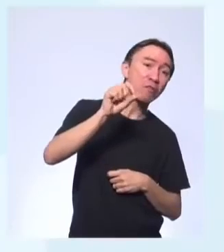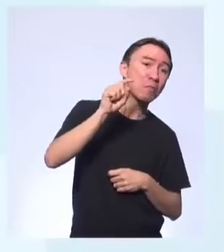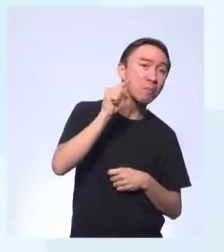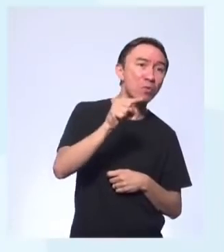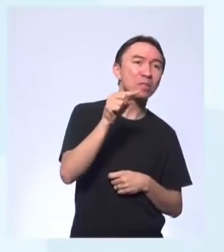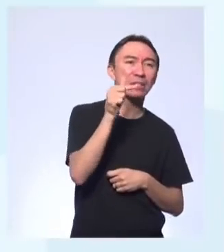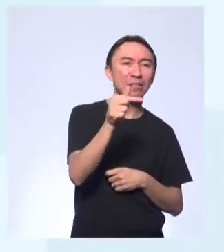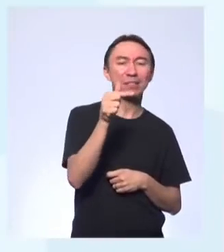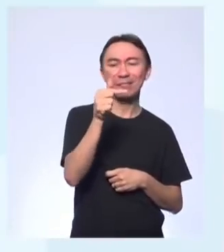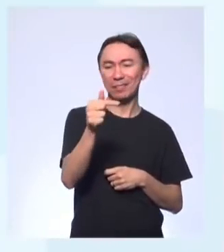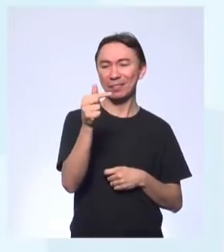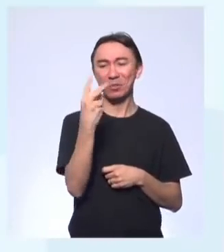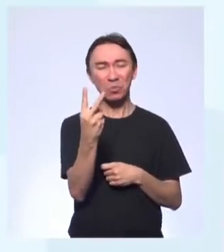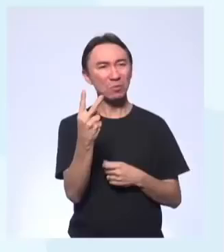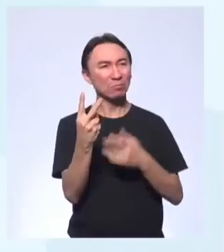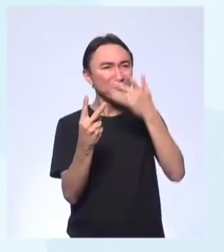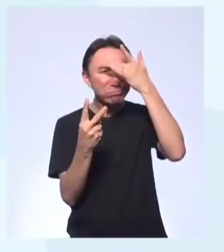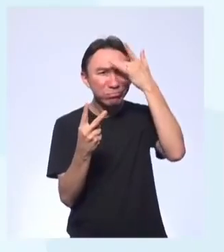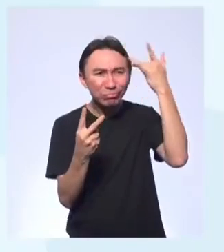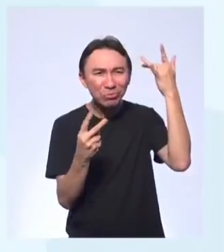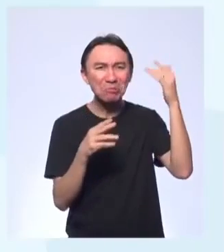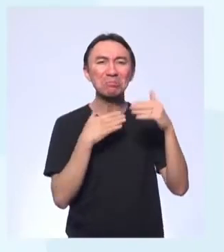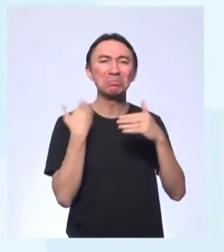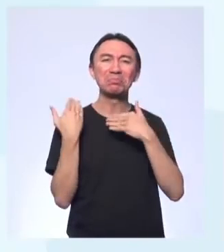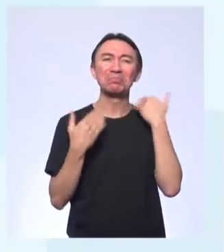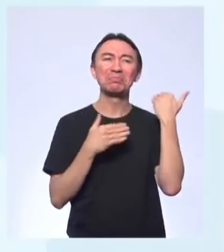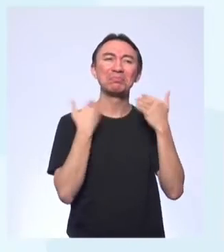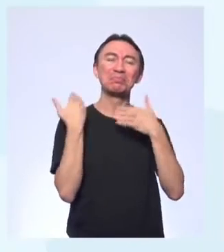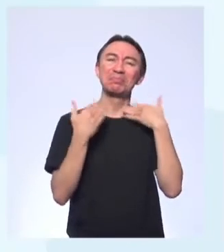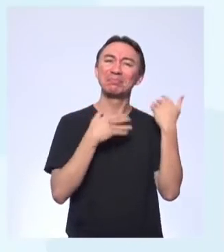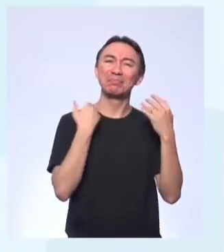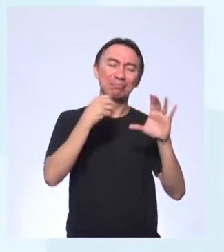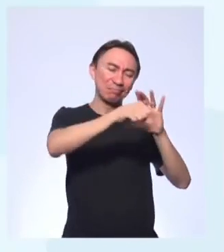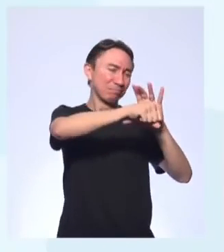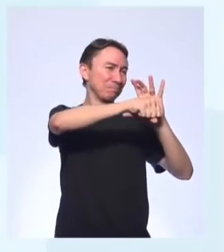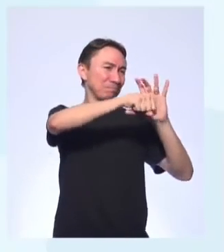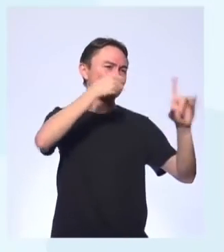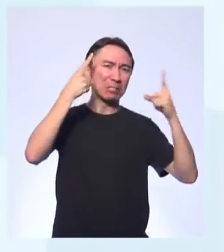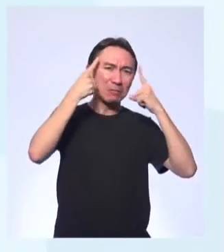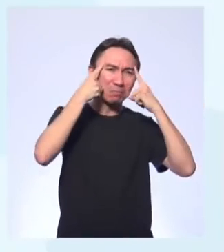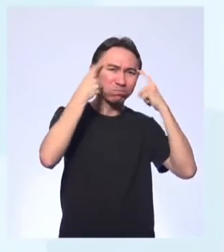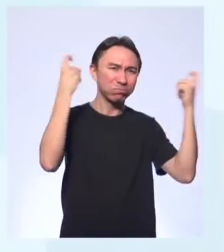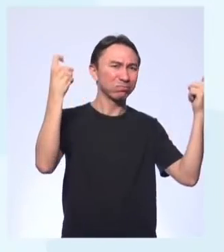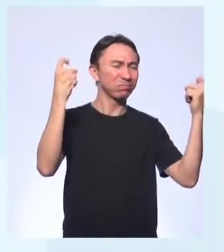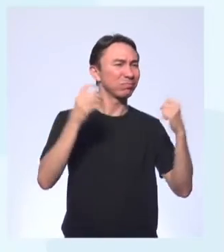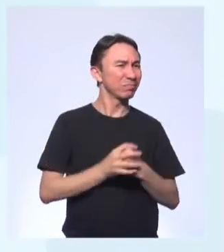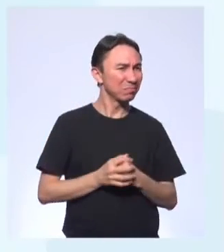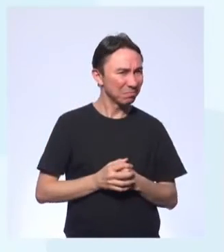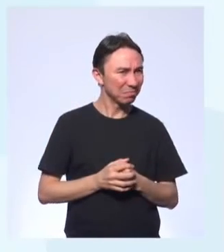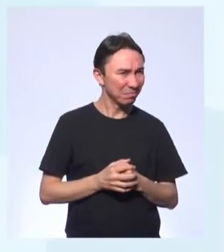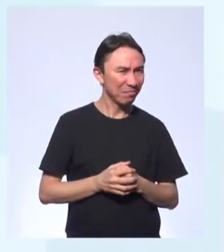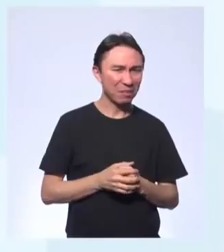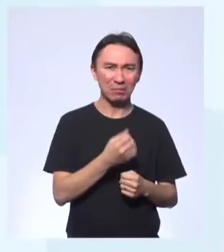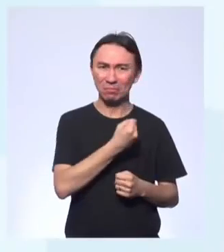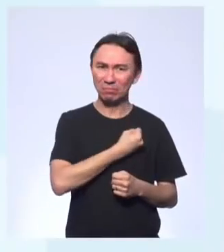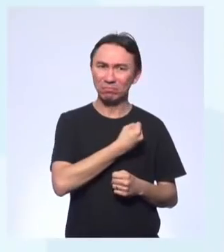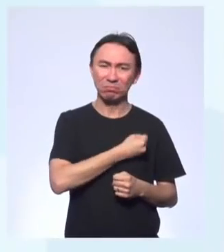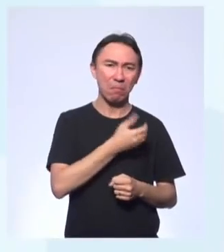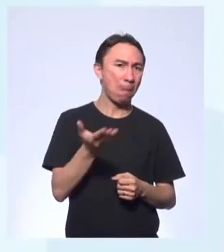59.772 pessoas, tá? Então, isso daí é um número bem elevado, né, se a gente